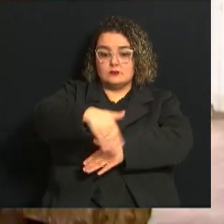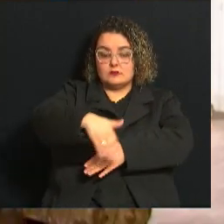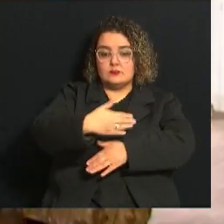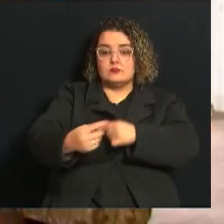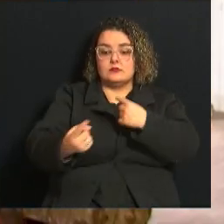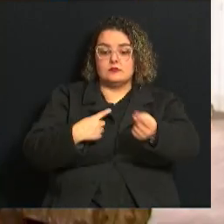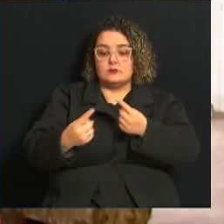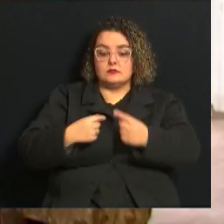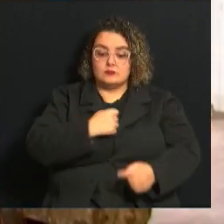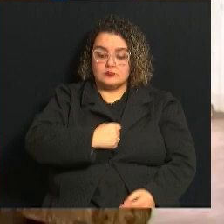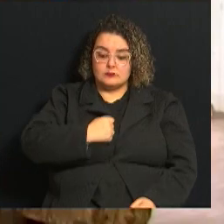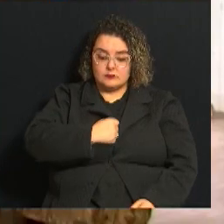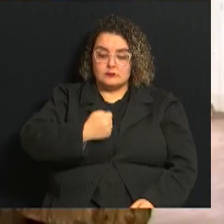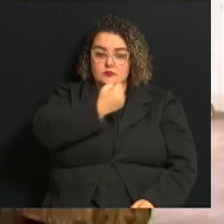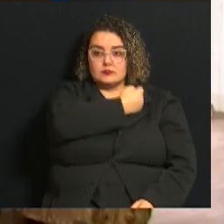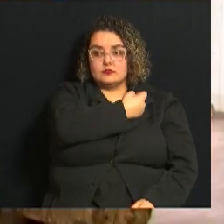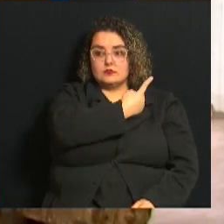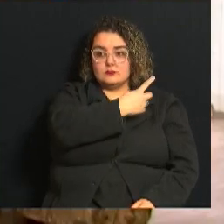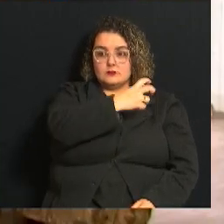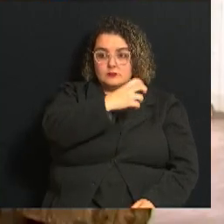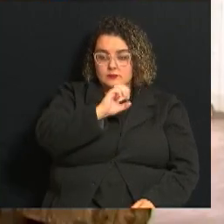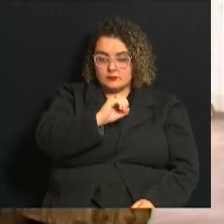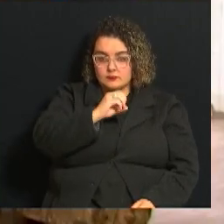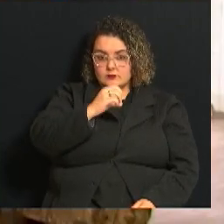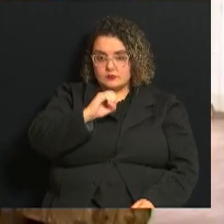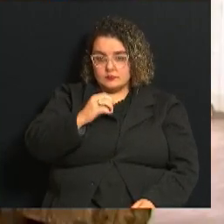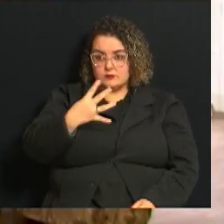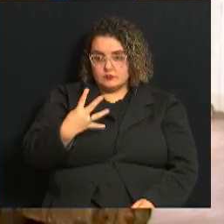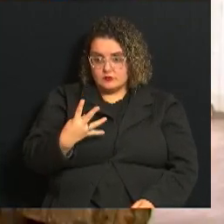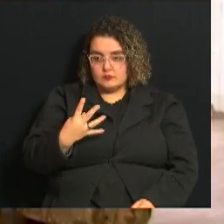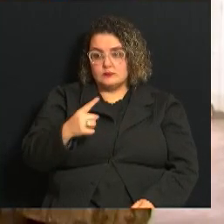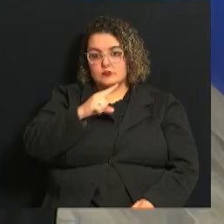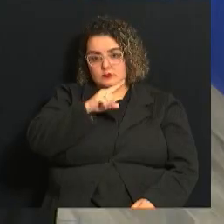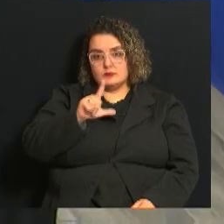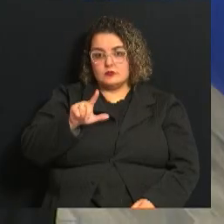também lá na Rua Luzitana 1555